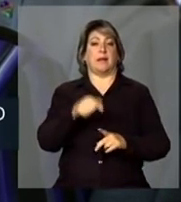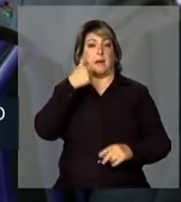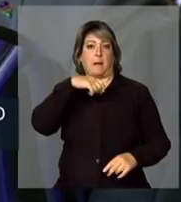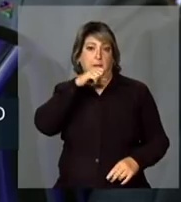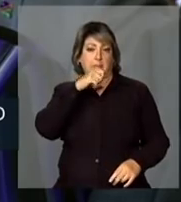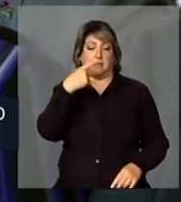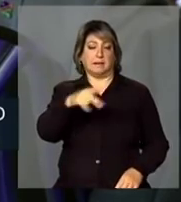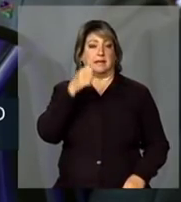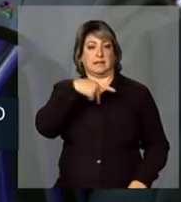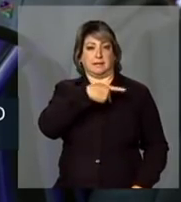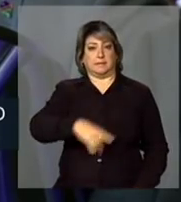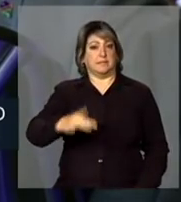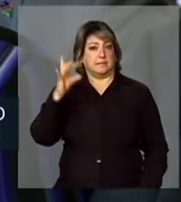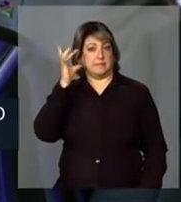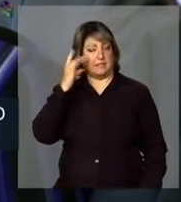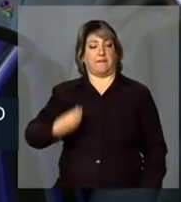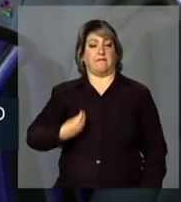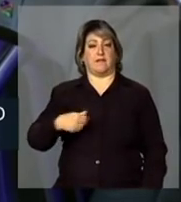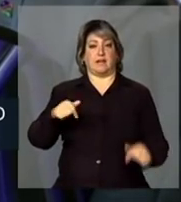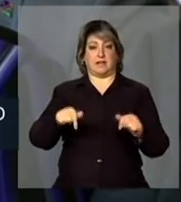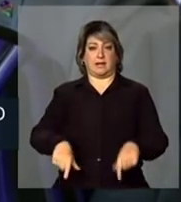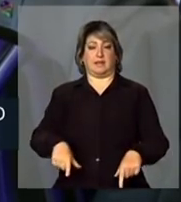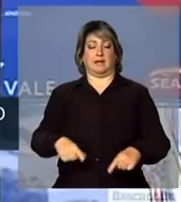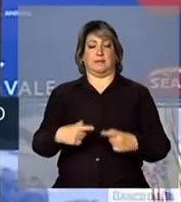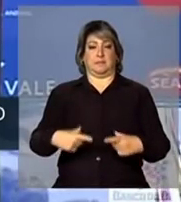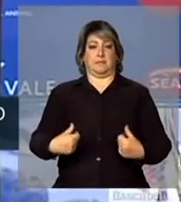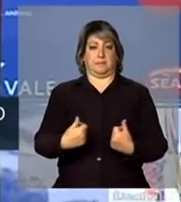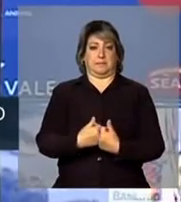e dona Dilma Jane Silva.